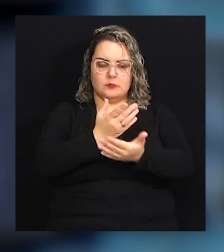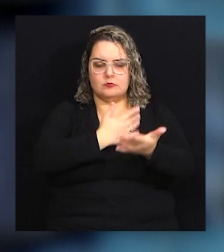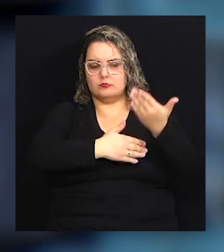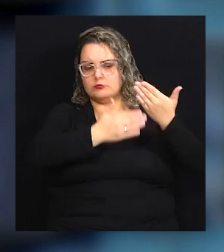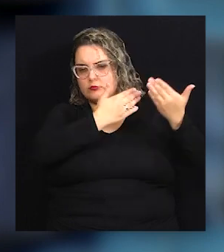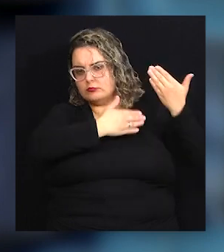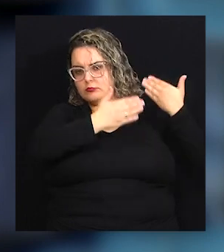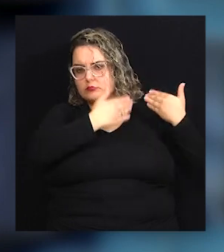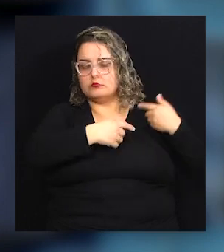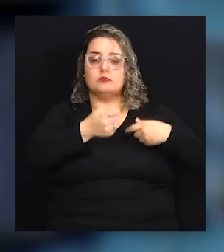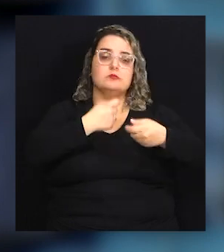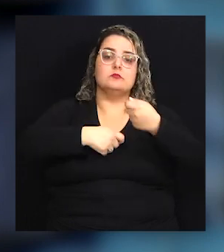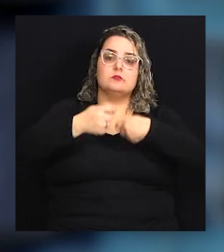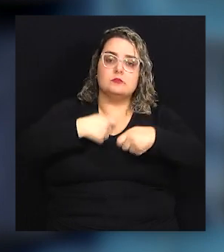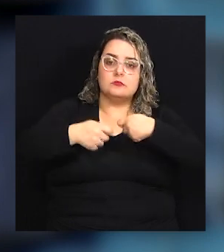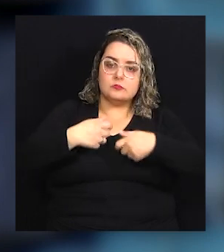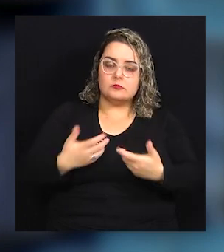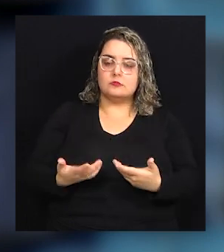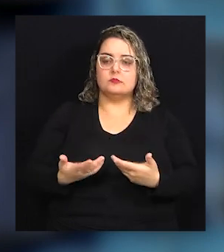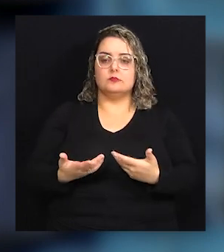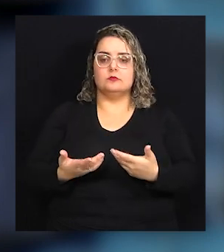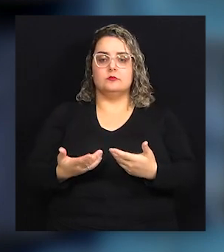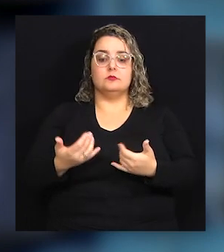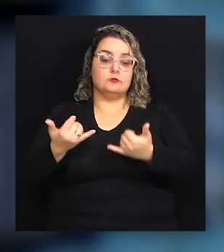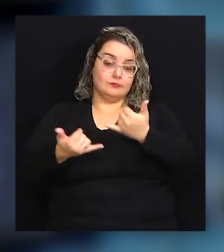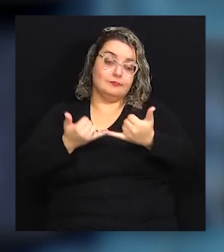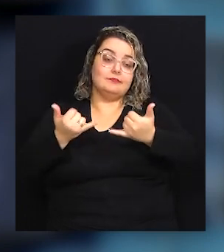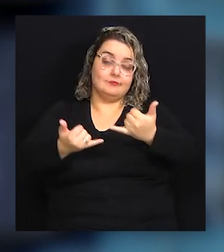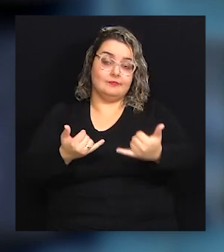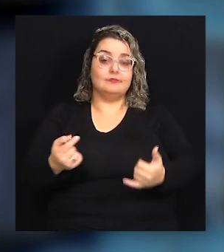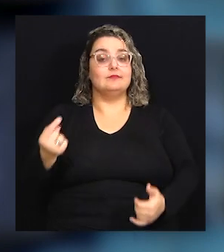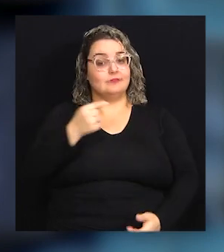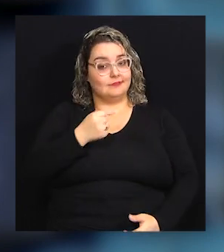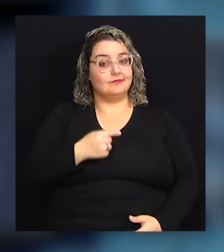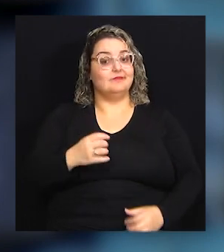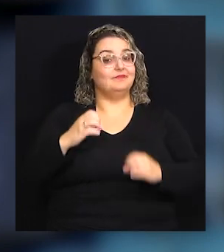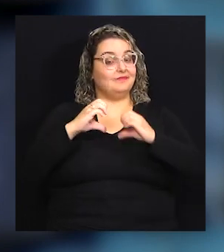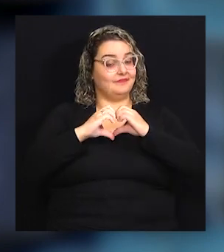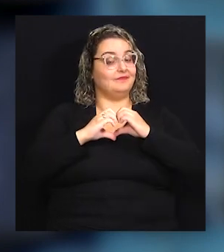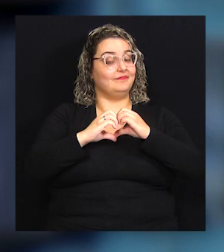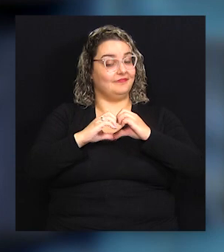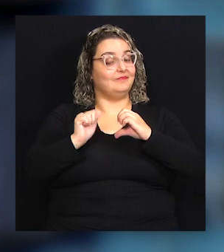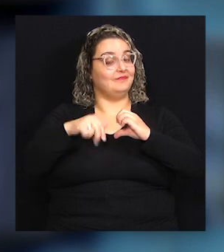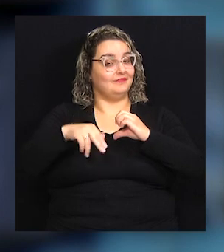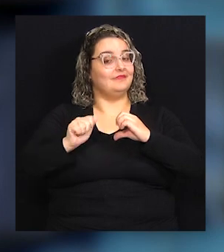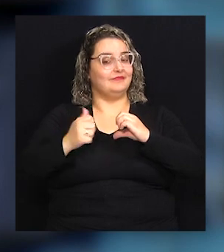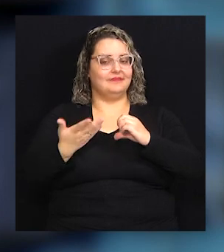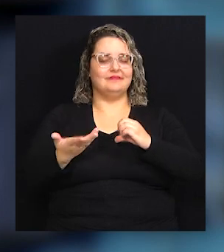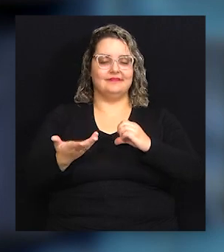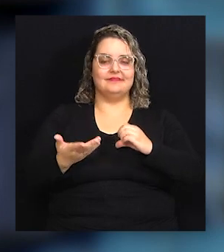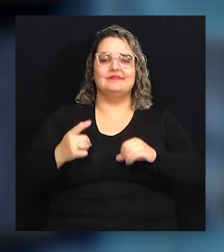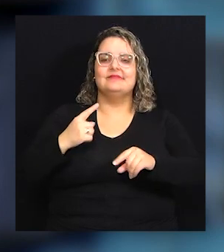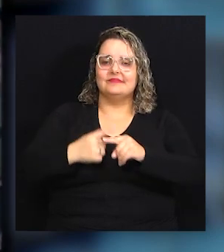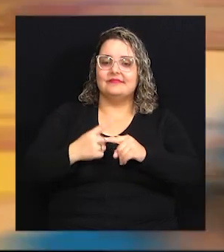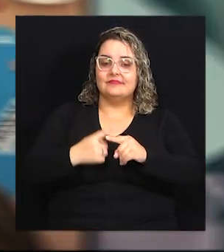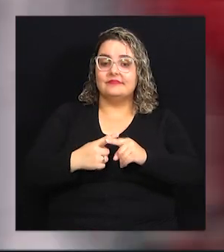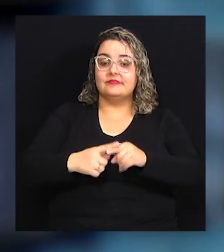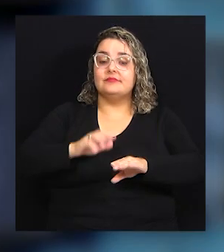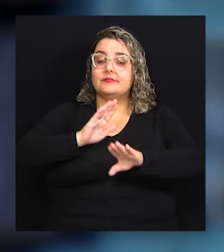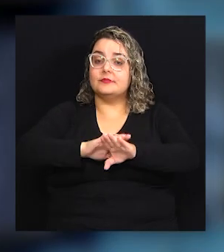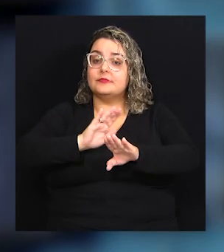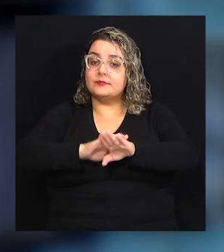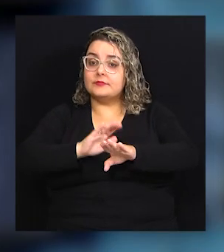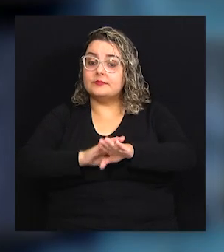atrás, lá no setor administrativo. A gente brinca, né? Fala que lá é o coração da instituição. Porque as ações,